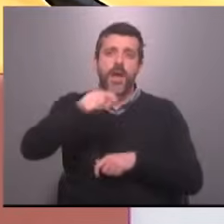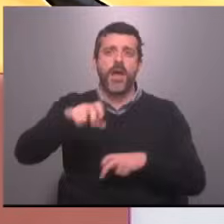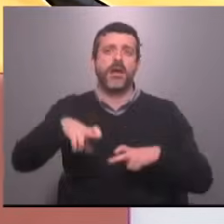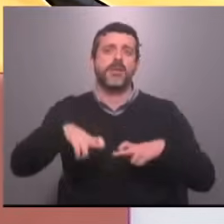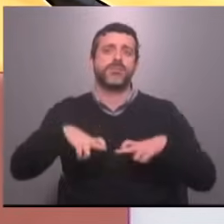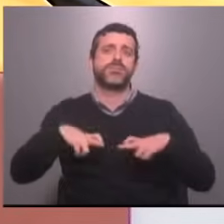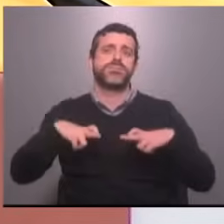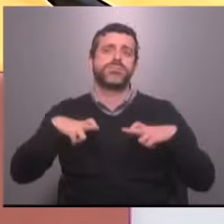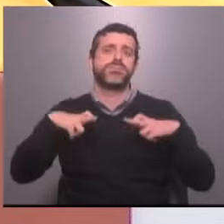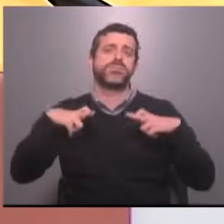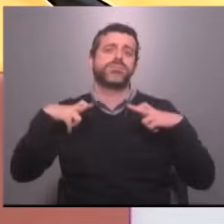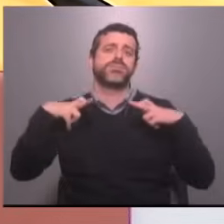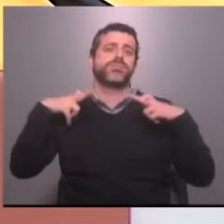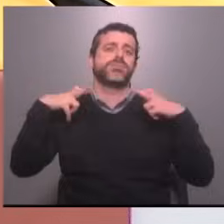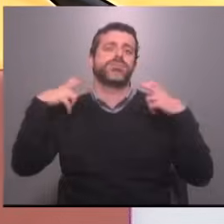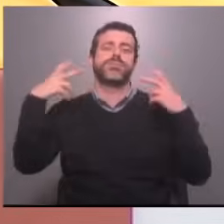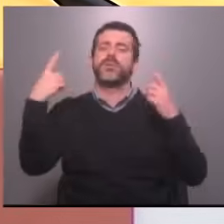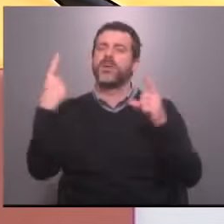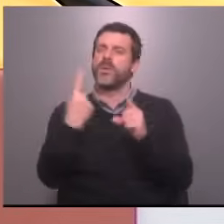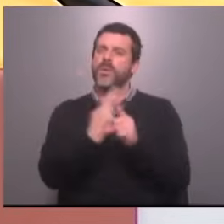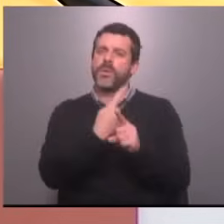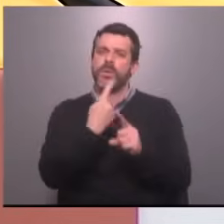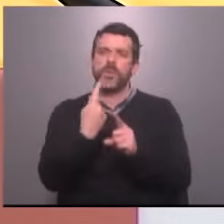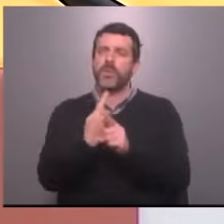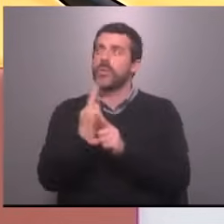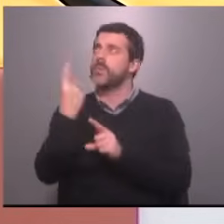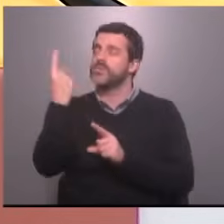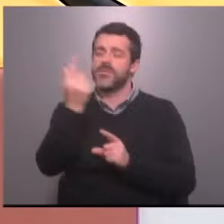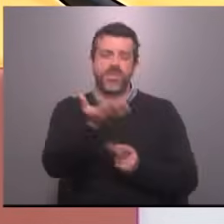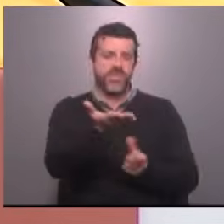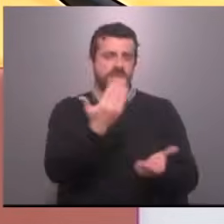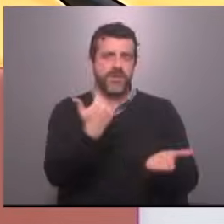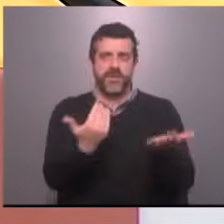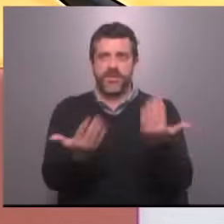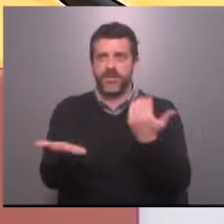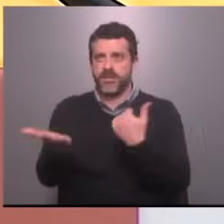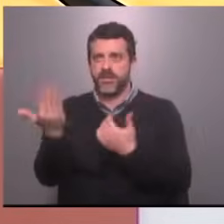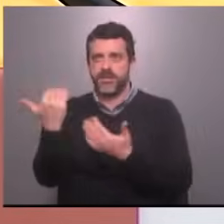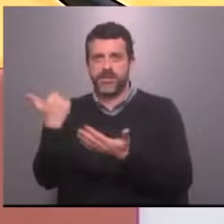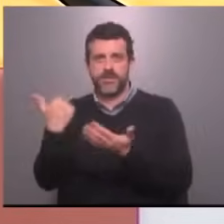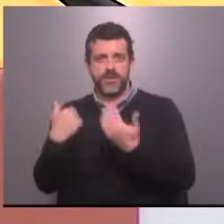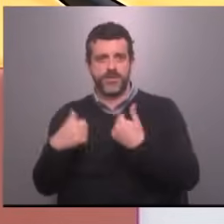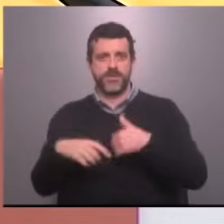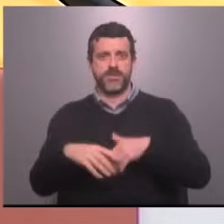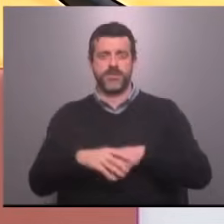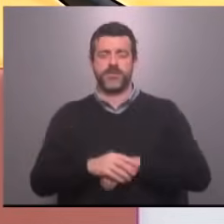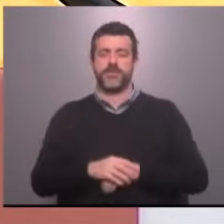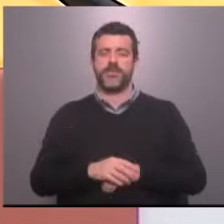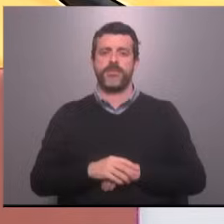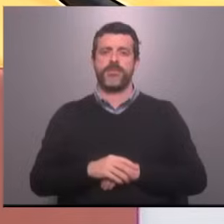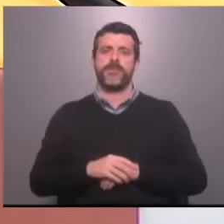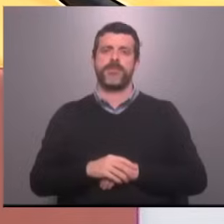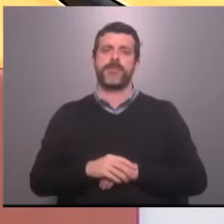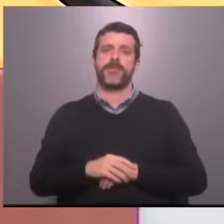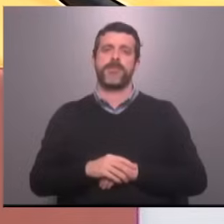aos ricos, despediu-os de mãos